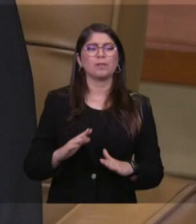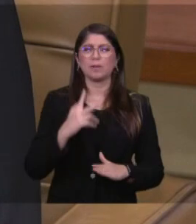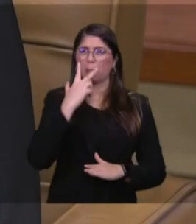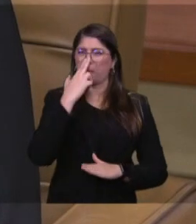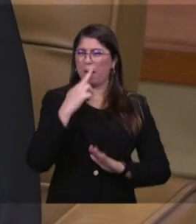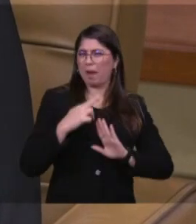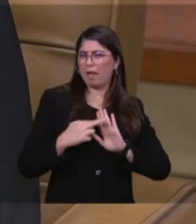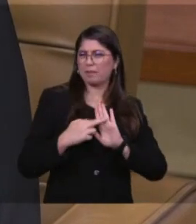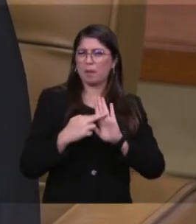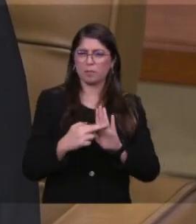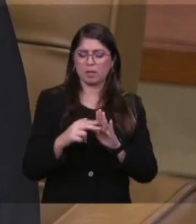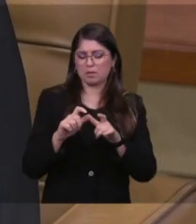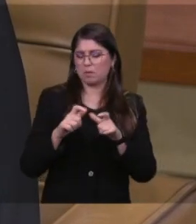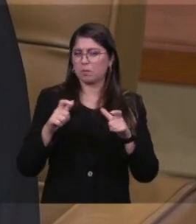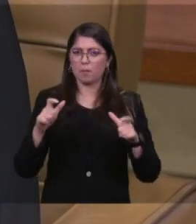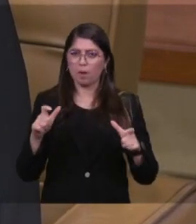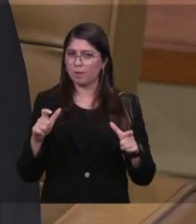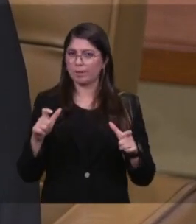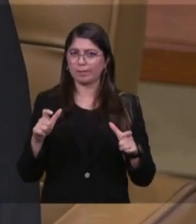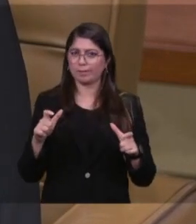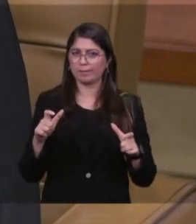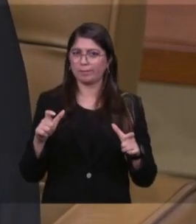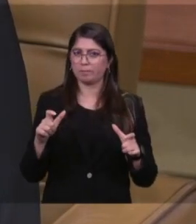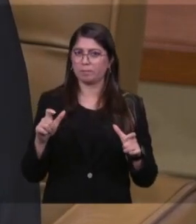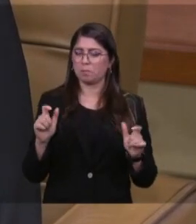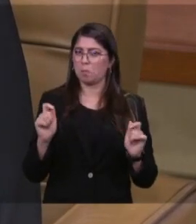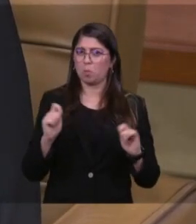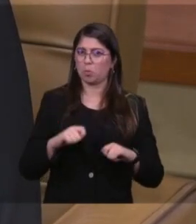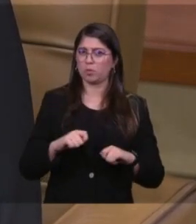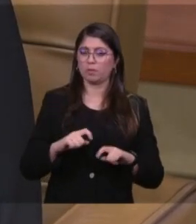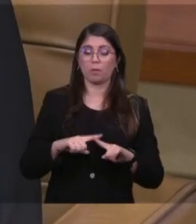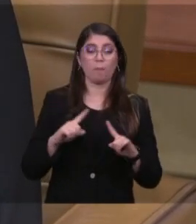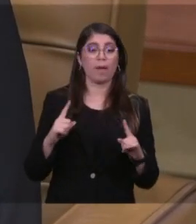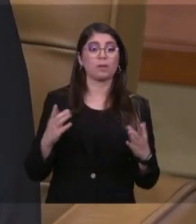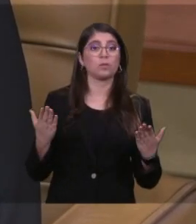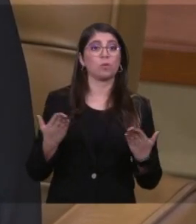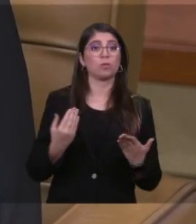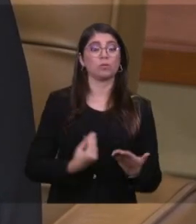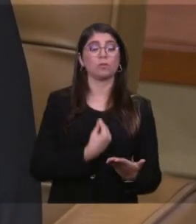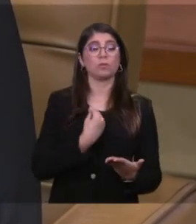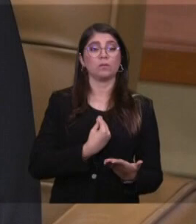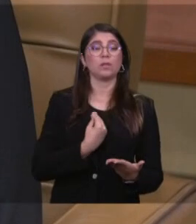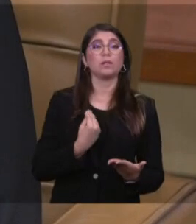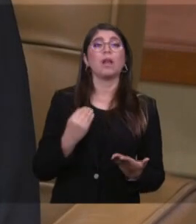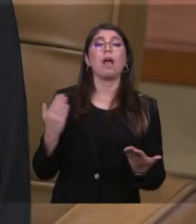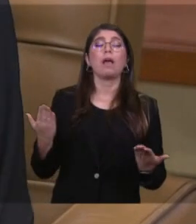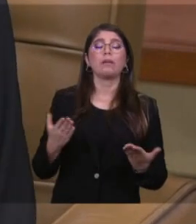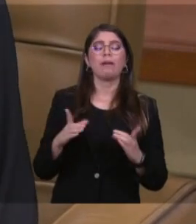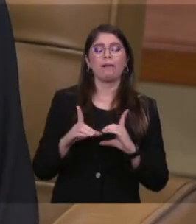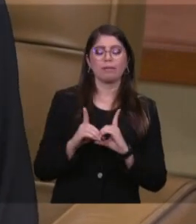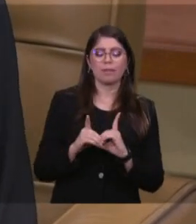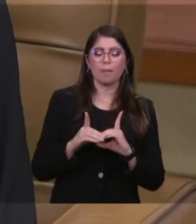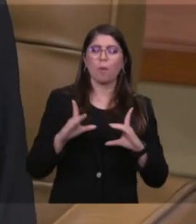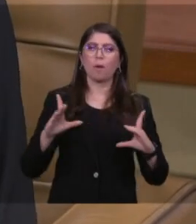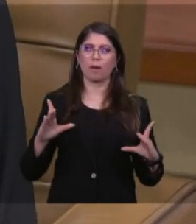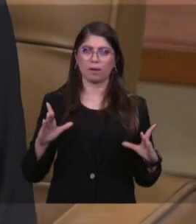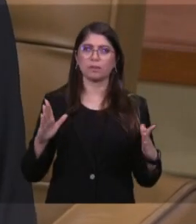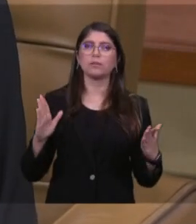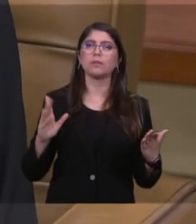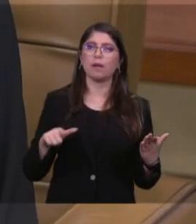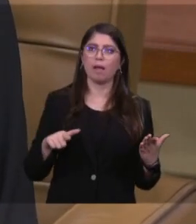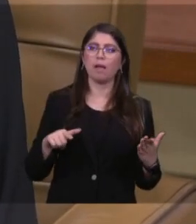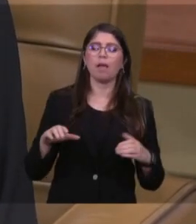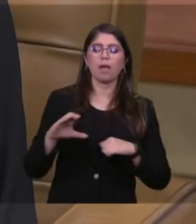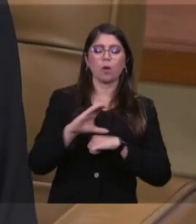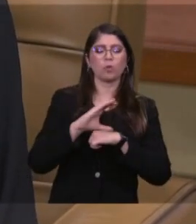pseudo-representação de maiorias eventuais. Nós vivemos sob uma democracia